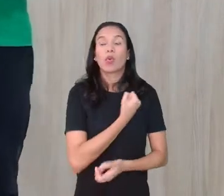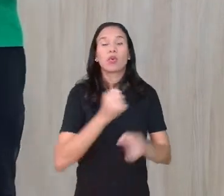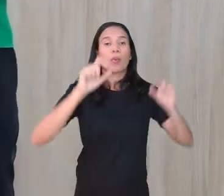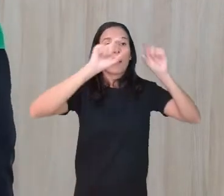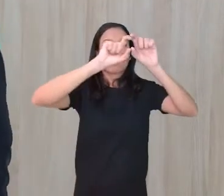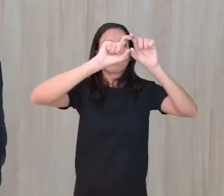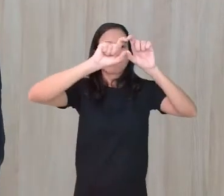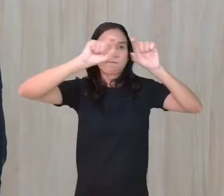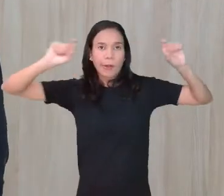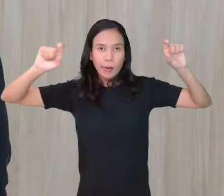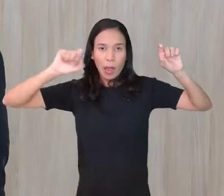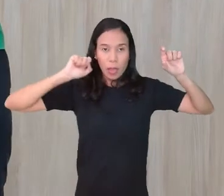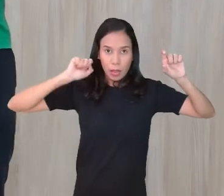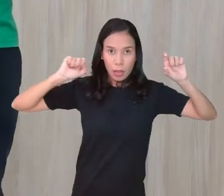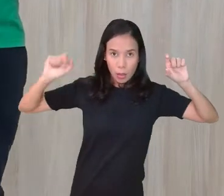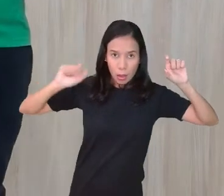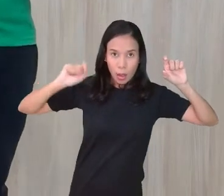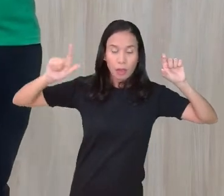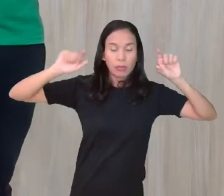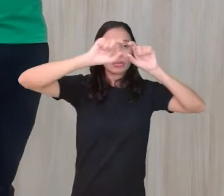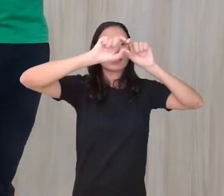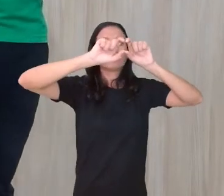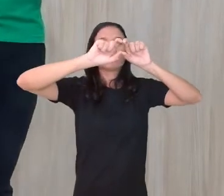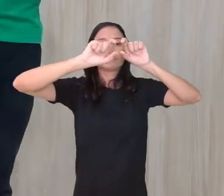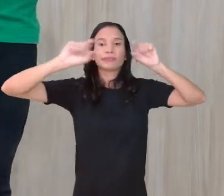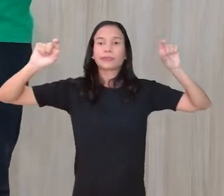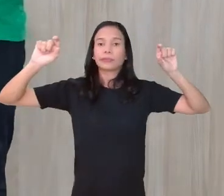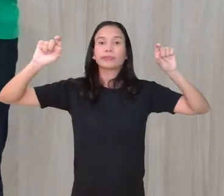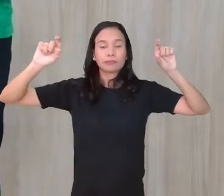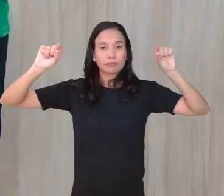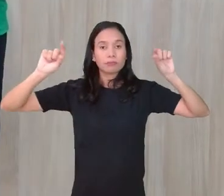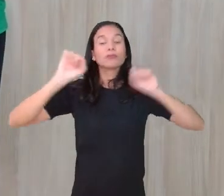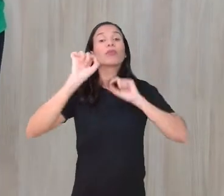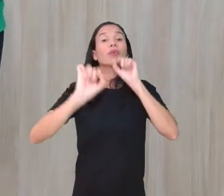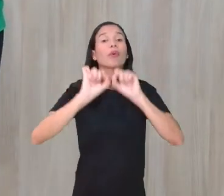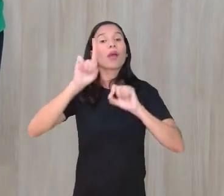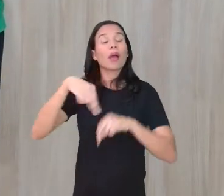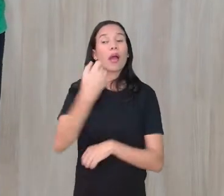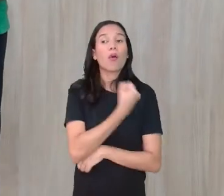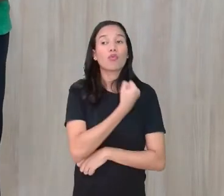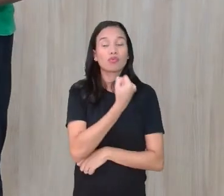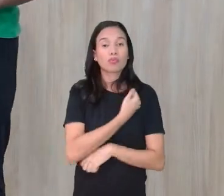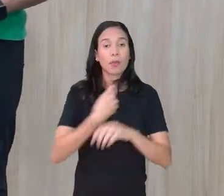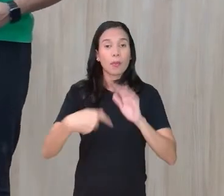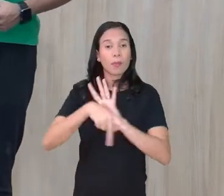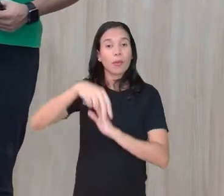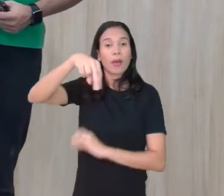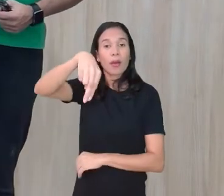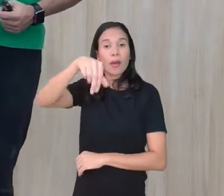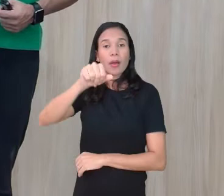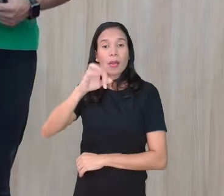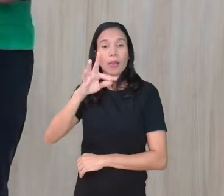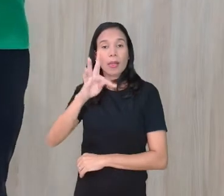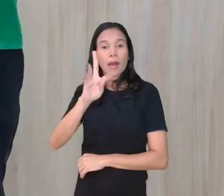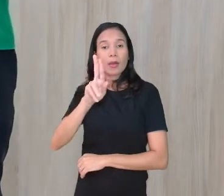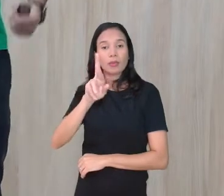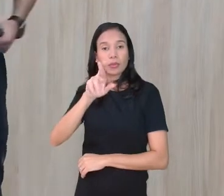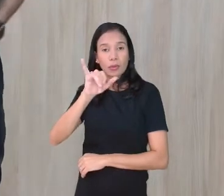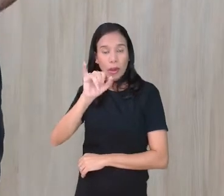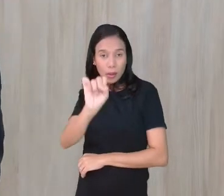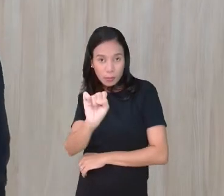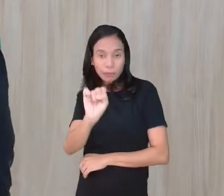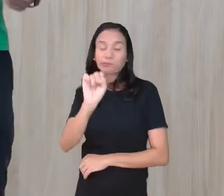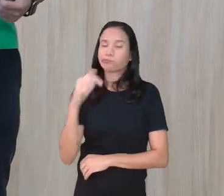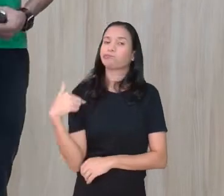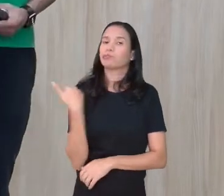estão sendo indicados aí por essa barrinha azul são os números naturais, certo? A gente viu